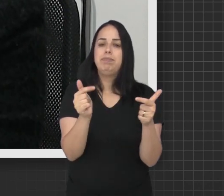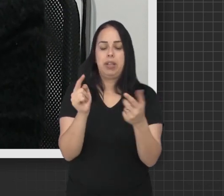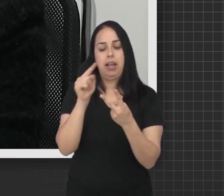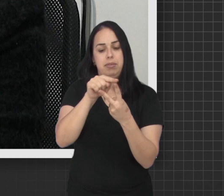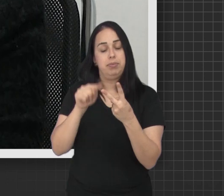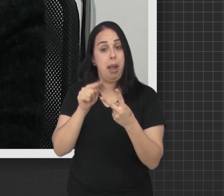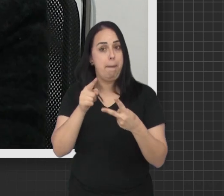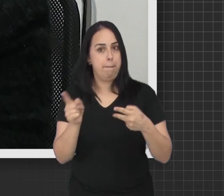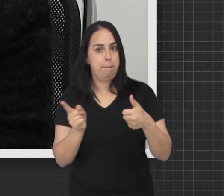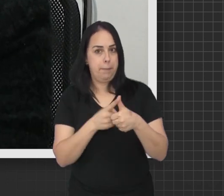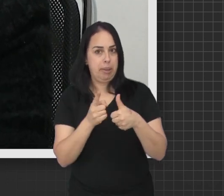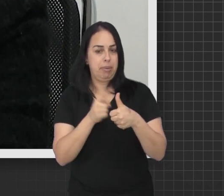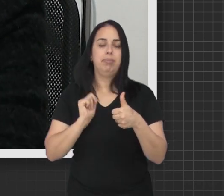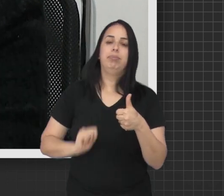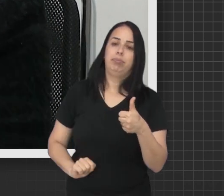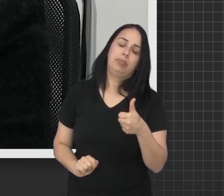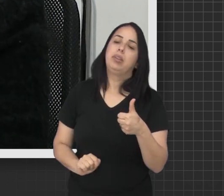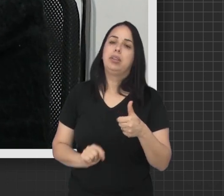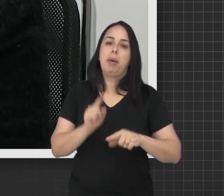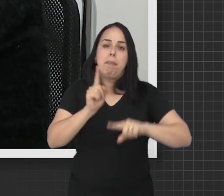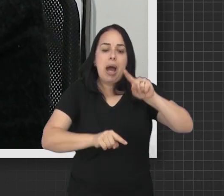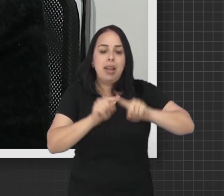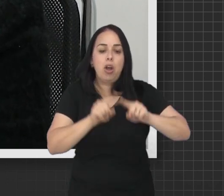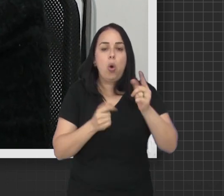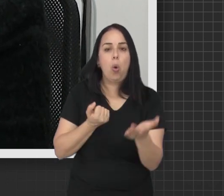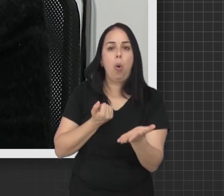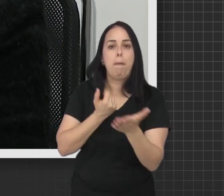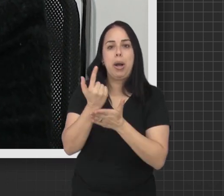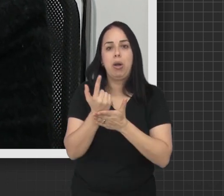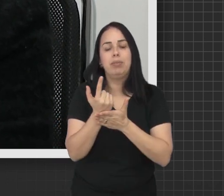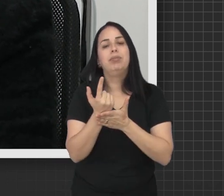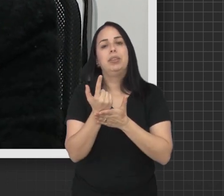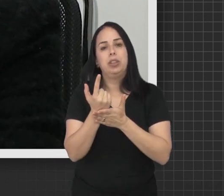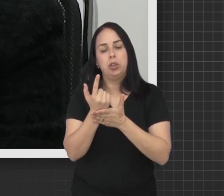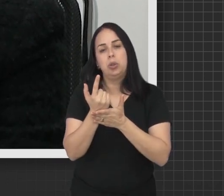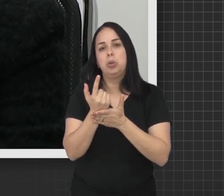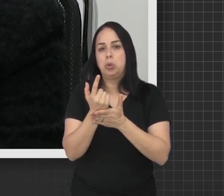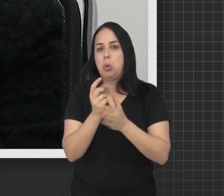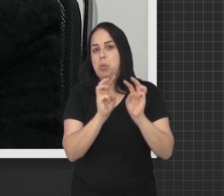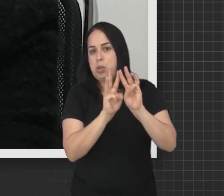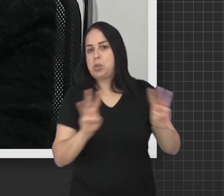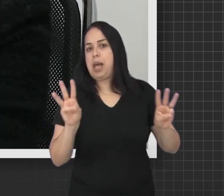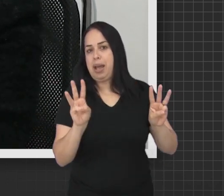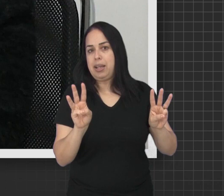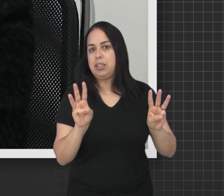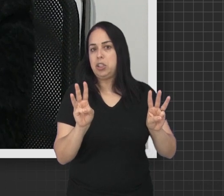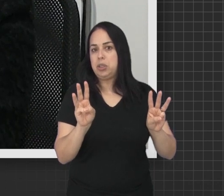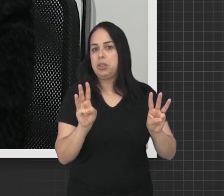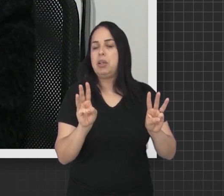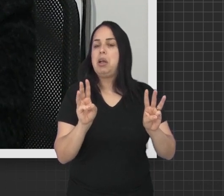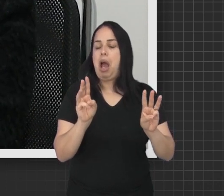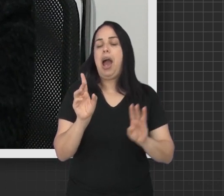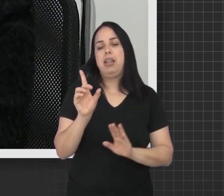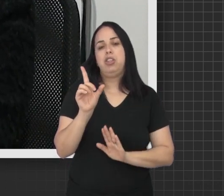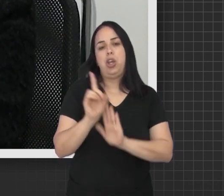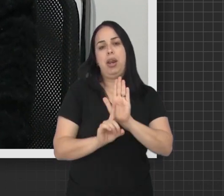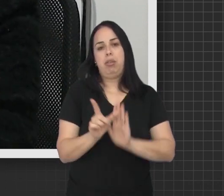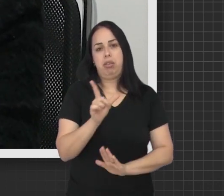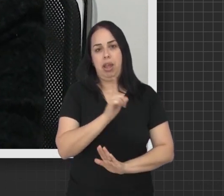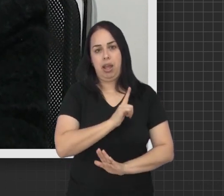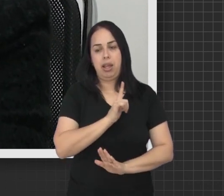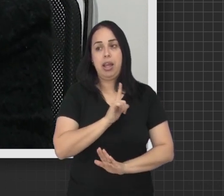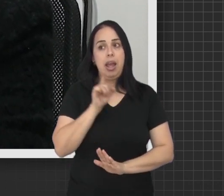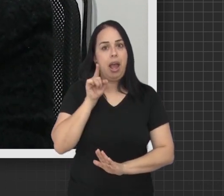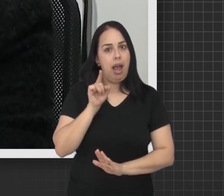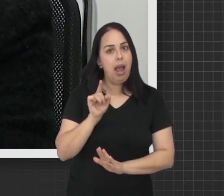duas situações. A primeira, se esse produto ele foi adquirido através de uma importadora, aí esse direito também é garantido